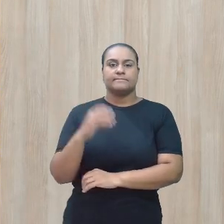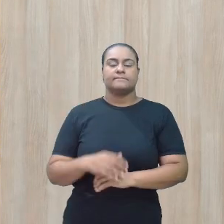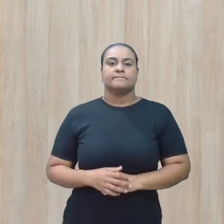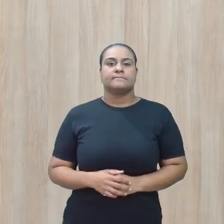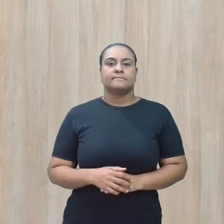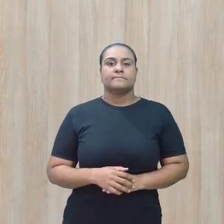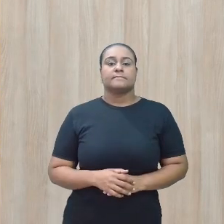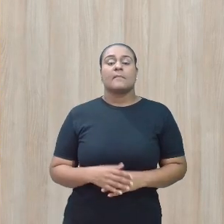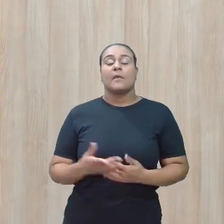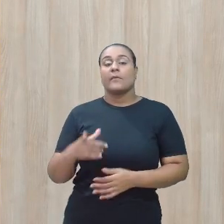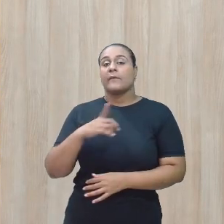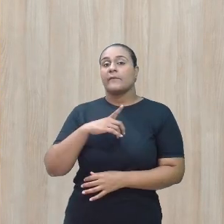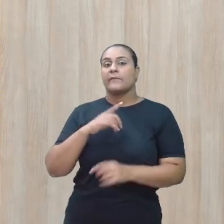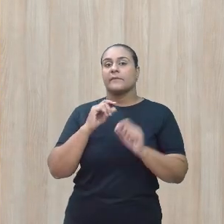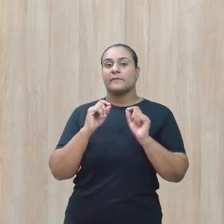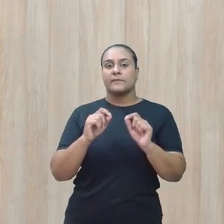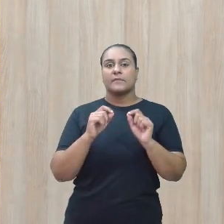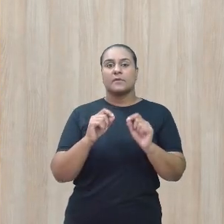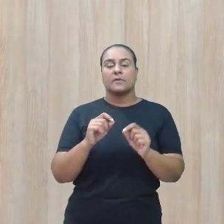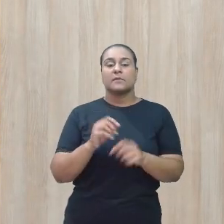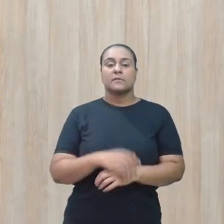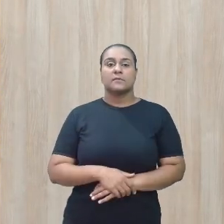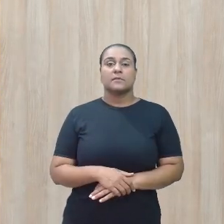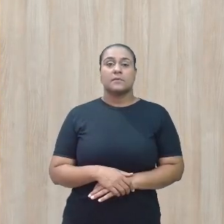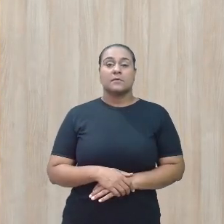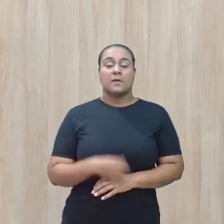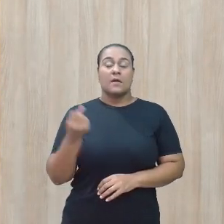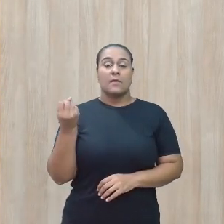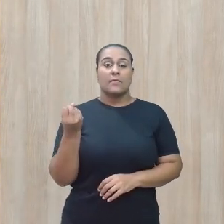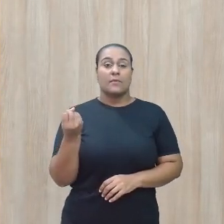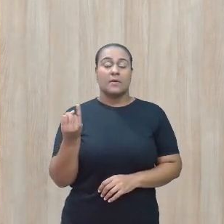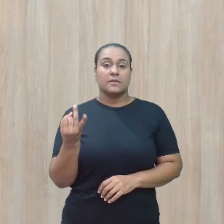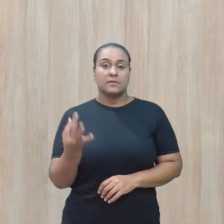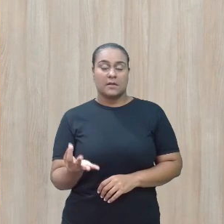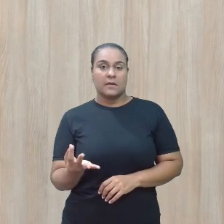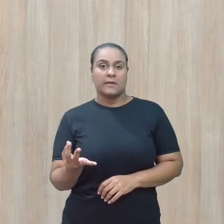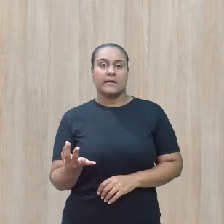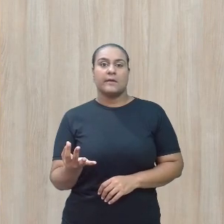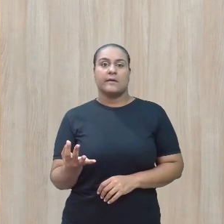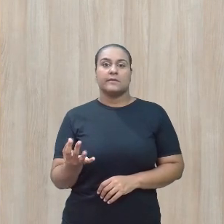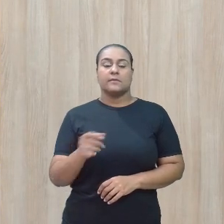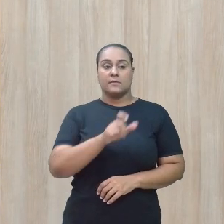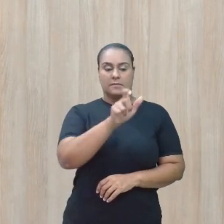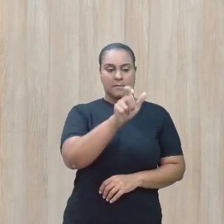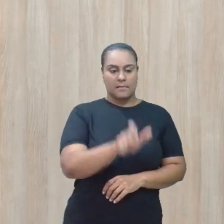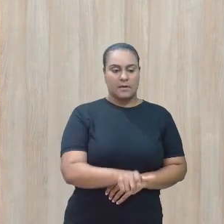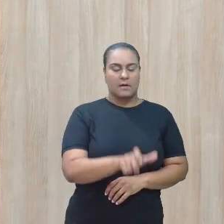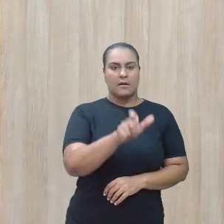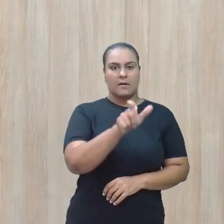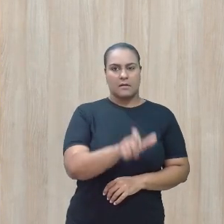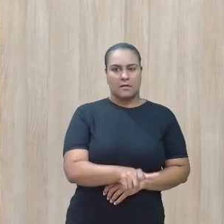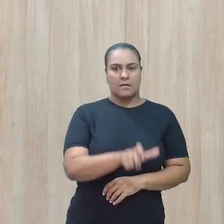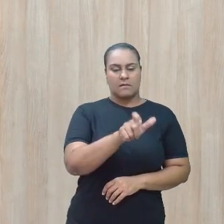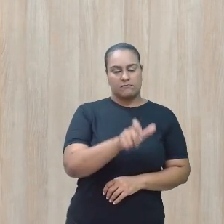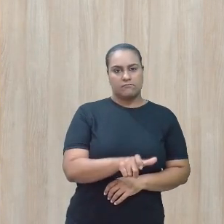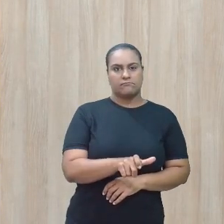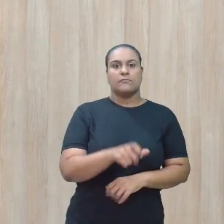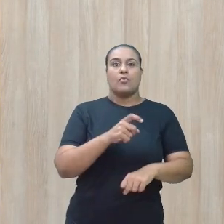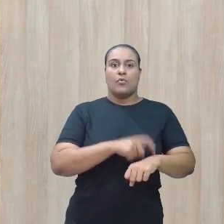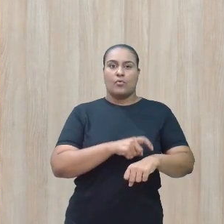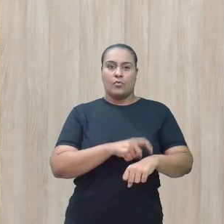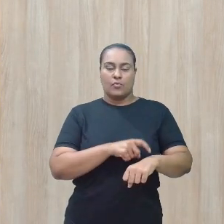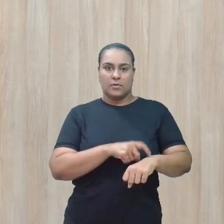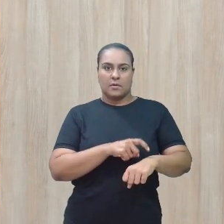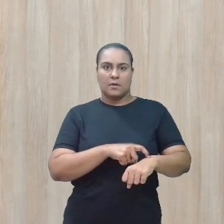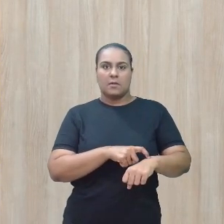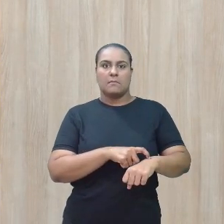Perdão. Então a gente tem aqui, ó, a quantidade de tempo na vertical, né? Então ele está colocando aqui o tempo estimado para